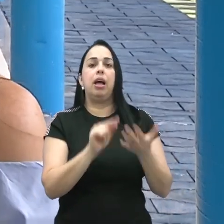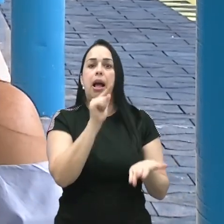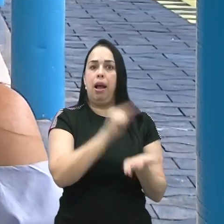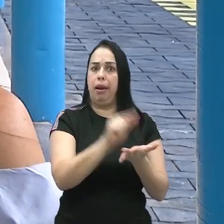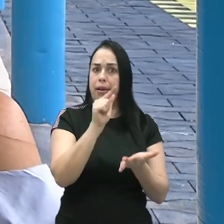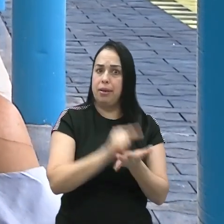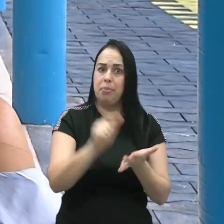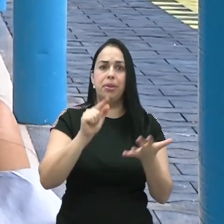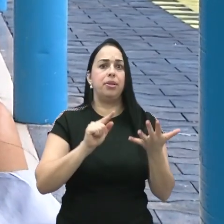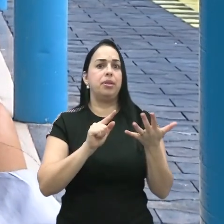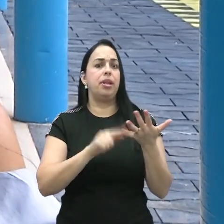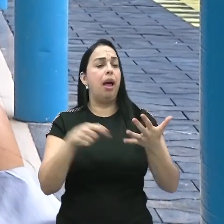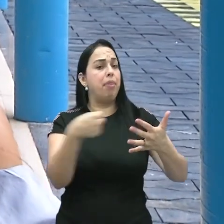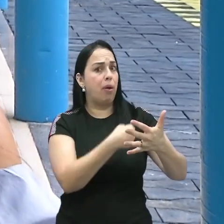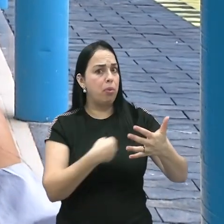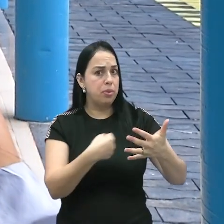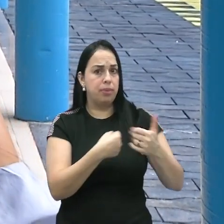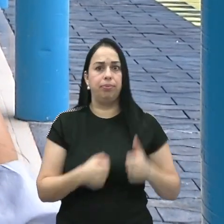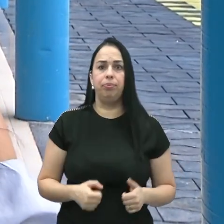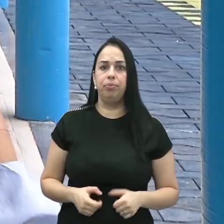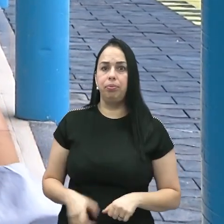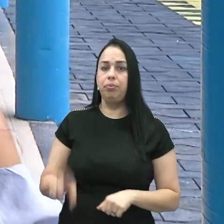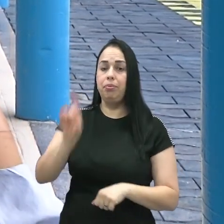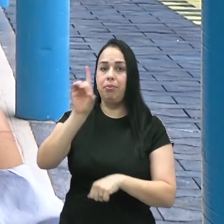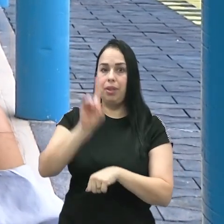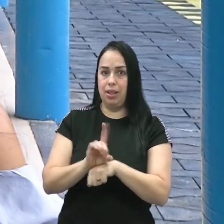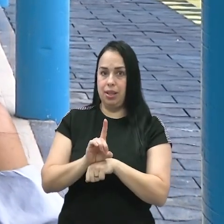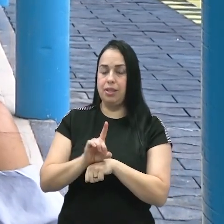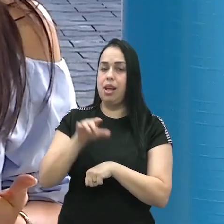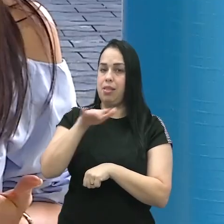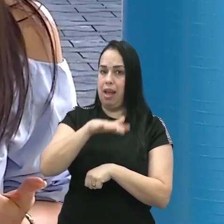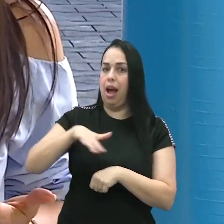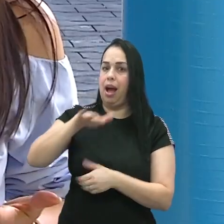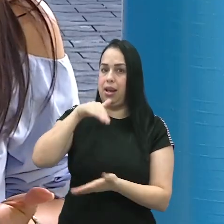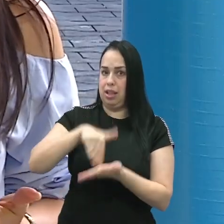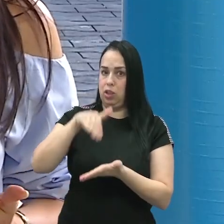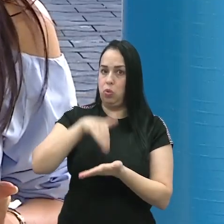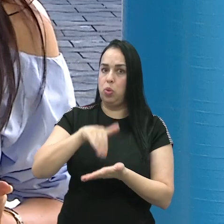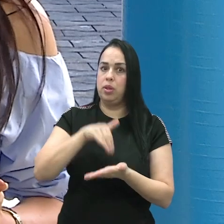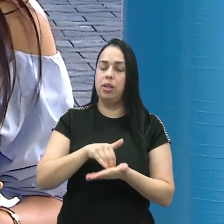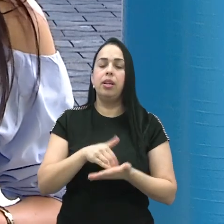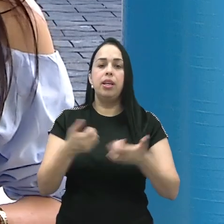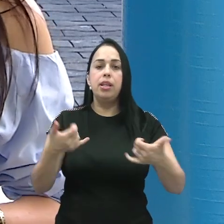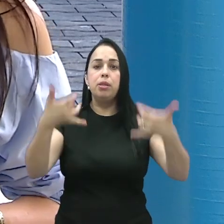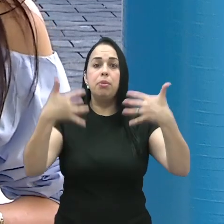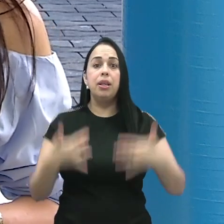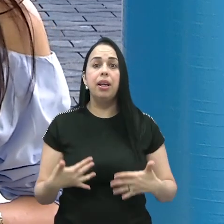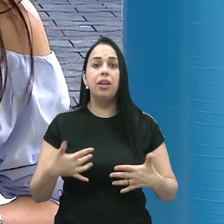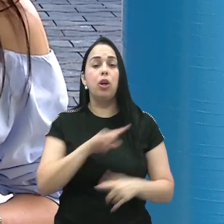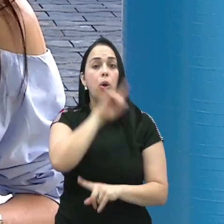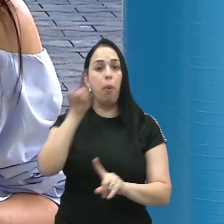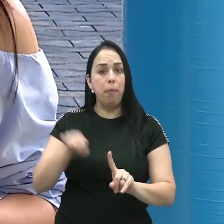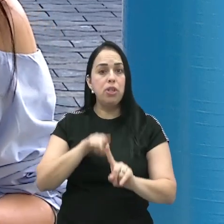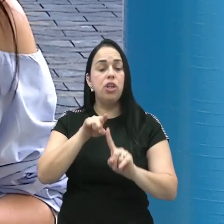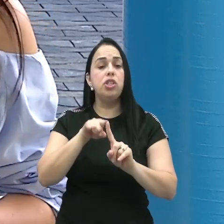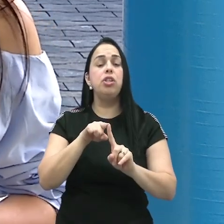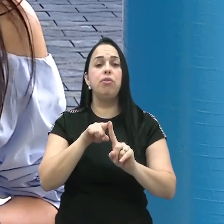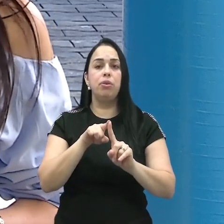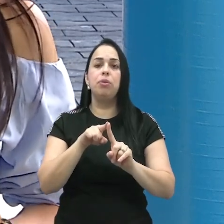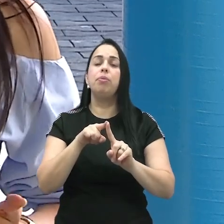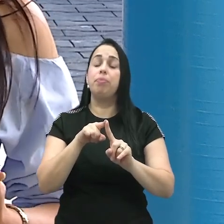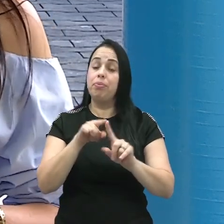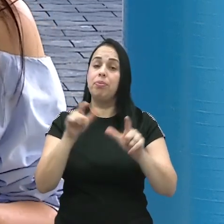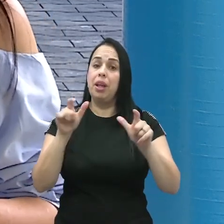professor, educador, a equipe de limpeza, a equipe de cozinha. A diretora de Departamento da Educação Infantil ressalta